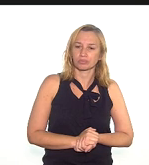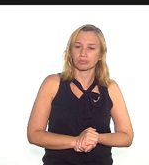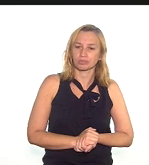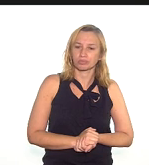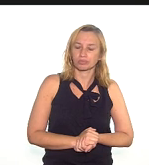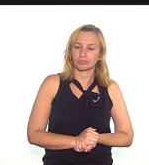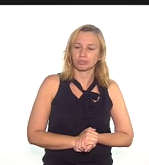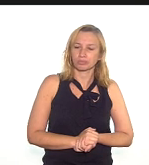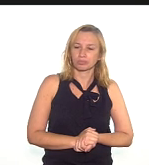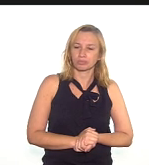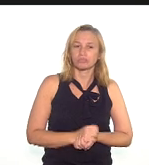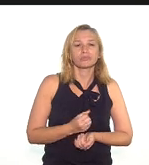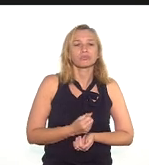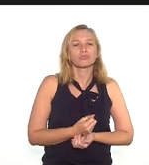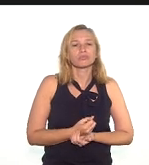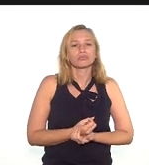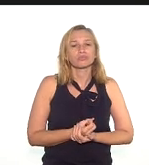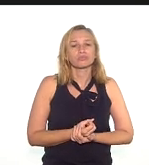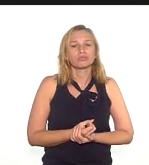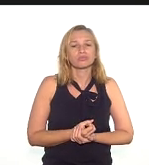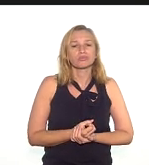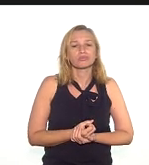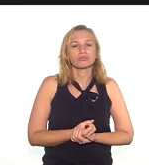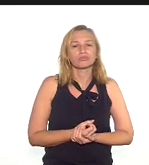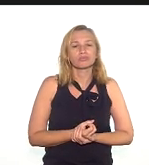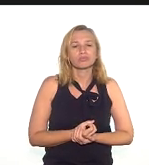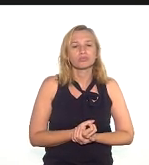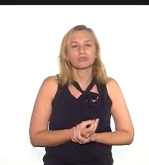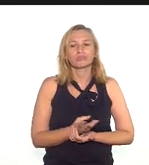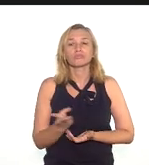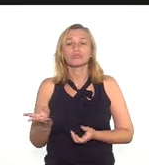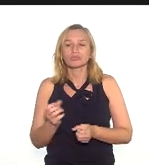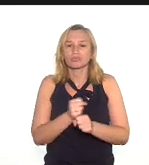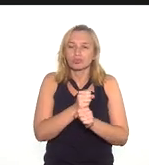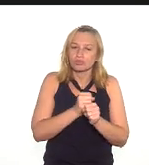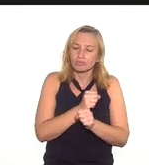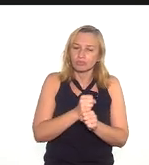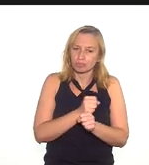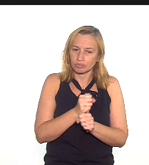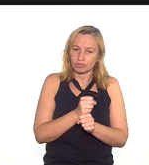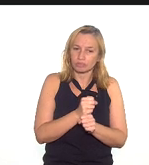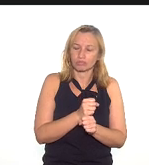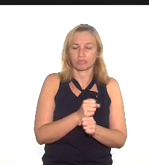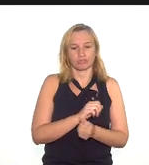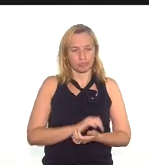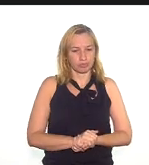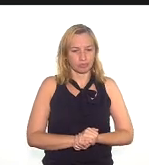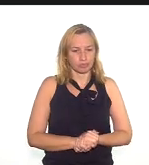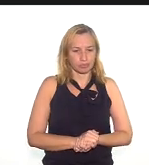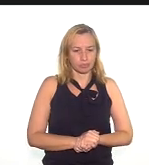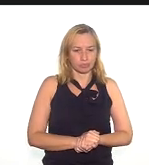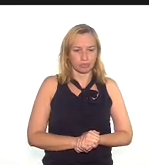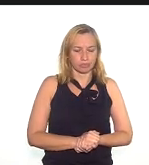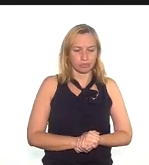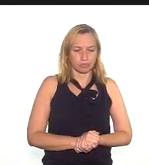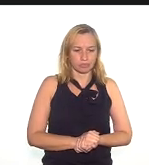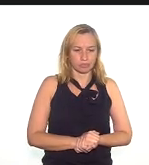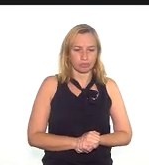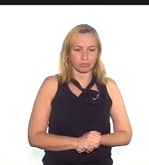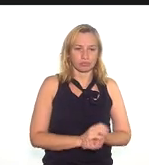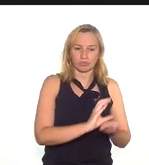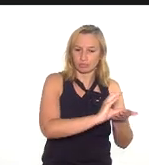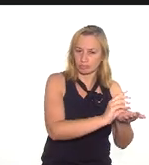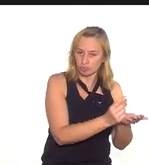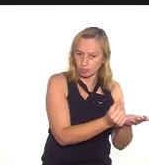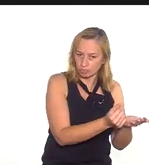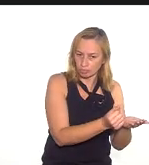a quantificação de um determinado ano através da renda bruta de um campo